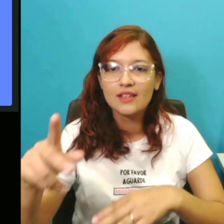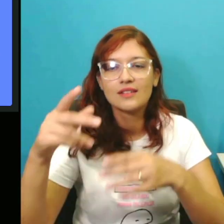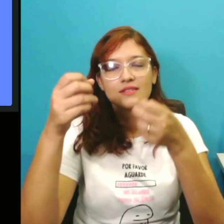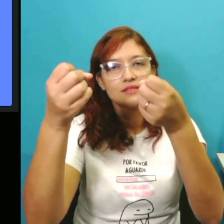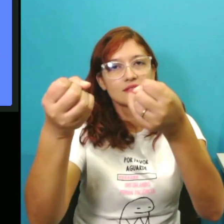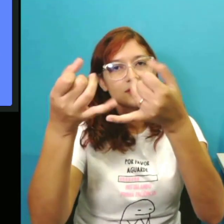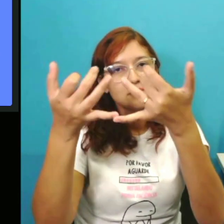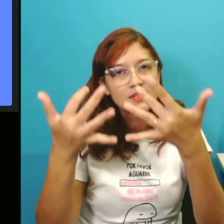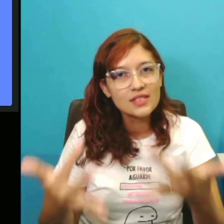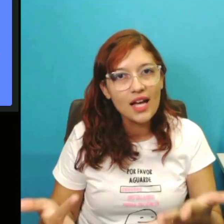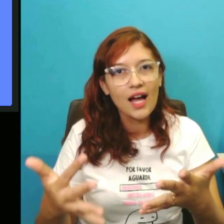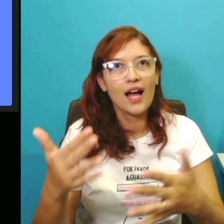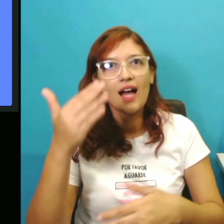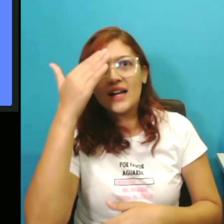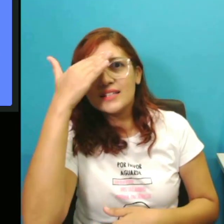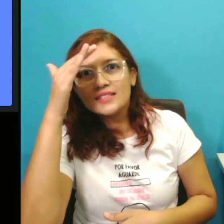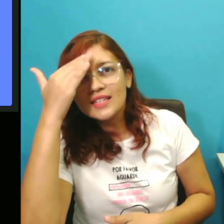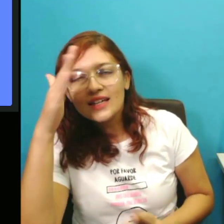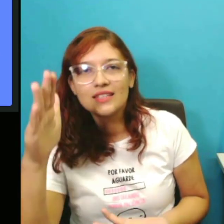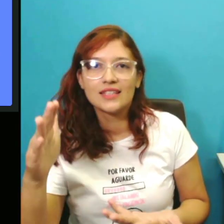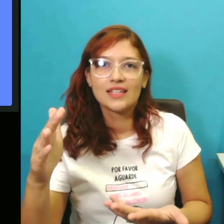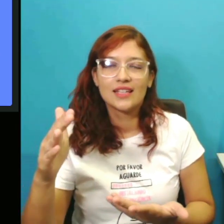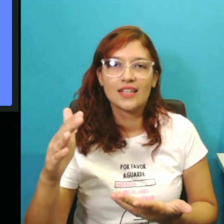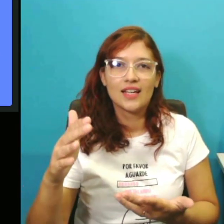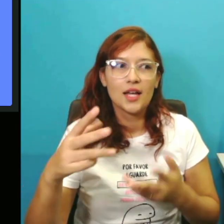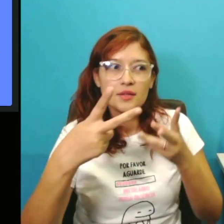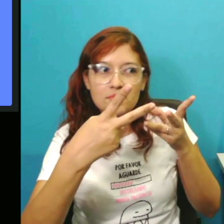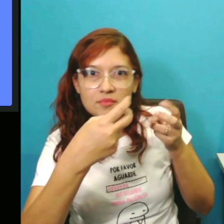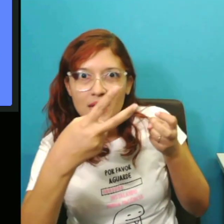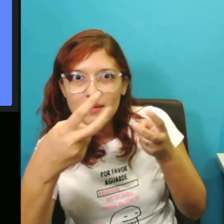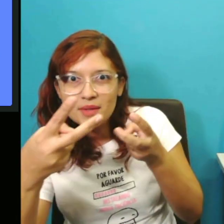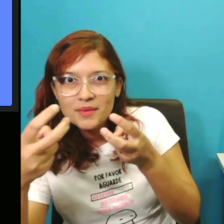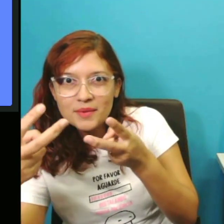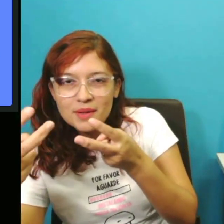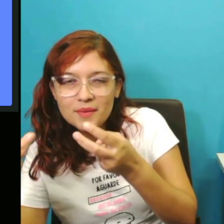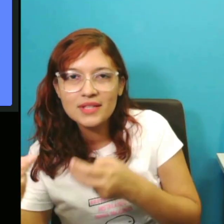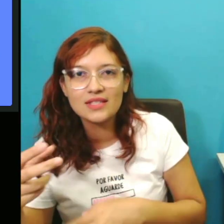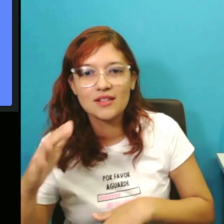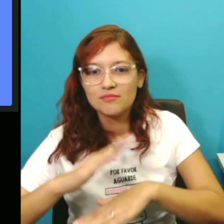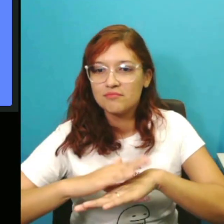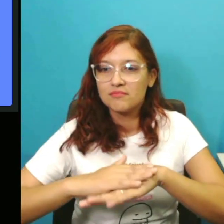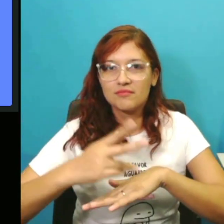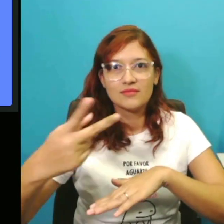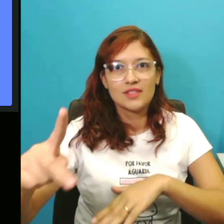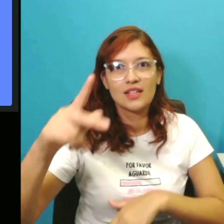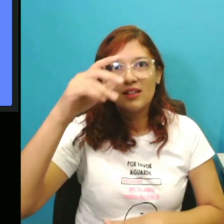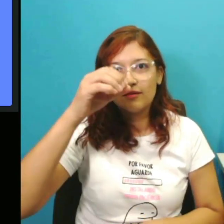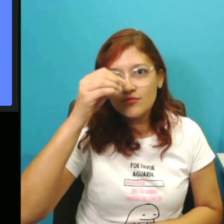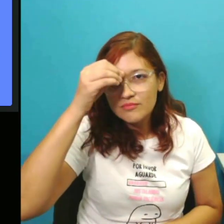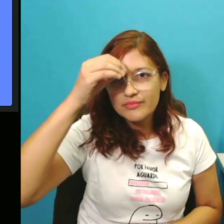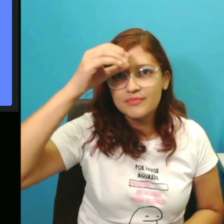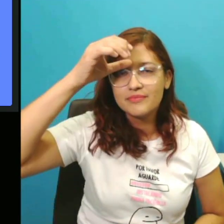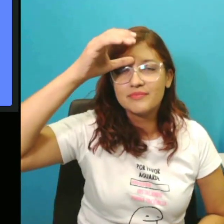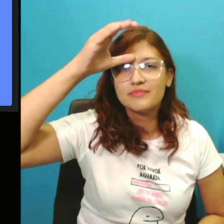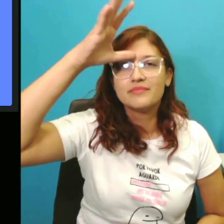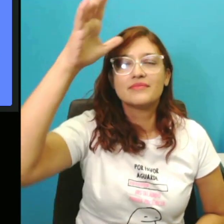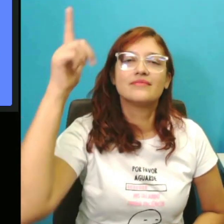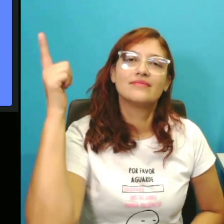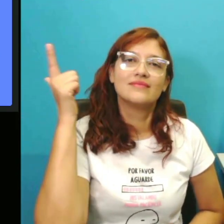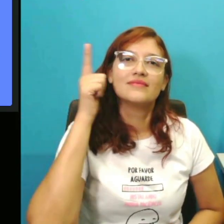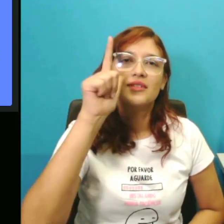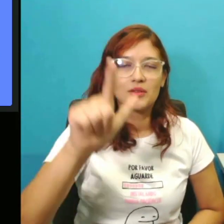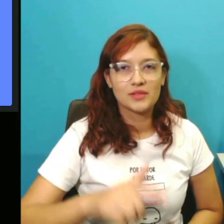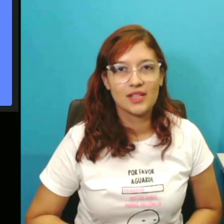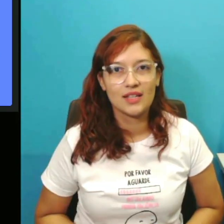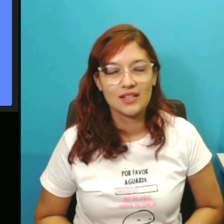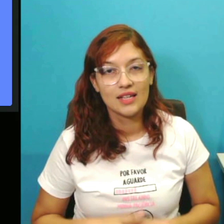Também o fato de os alunos expressarem seu conhecimento, o que entenderam, o que foi que eles perceberam, fazendo com que eles